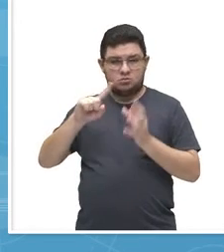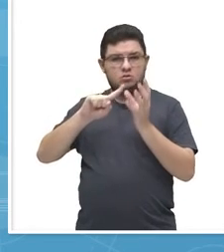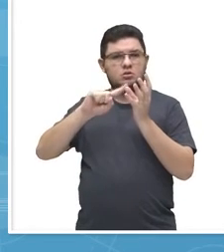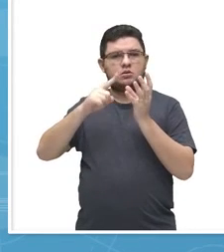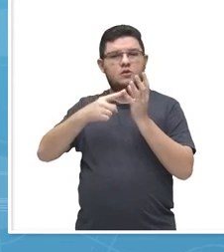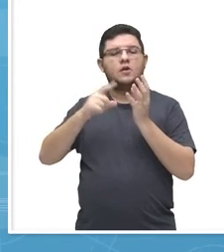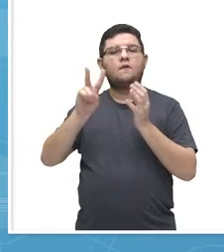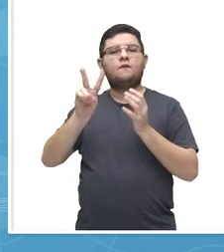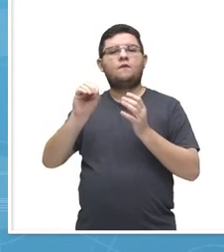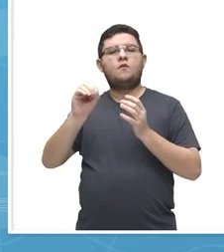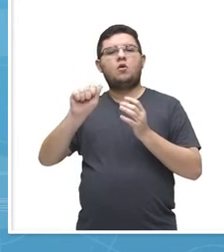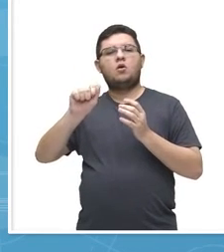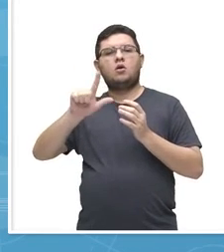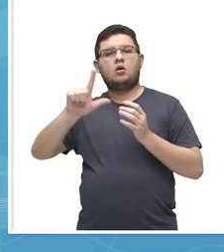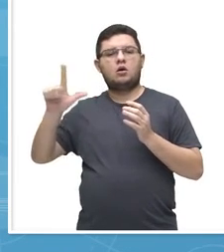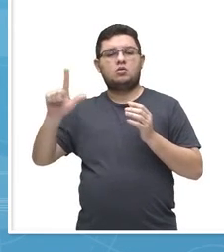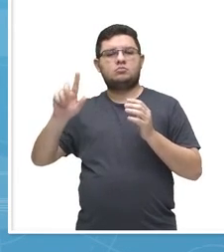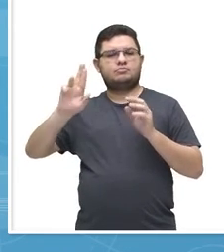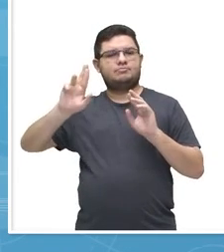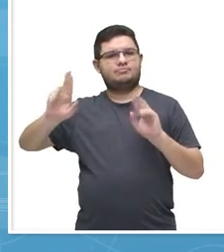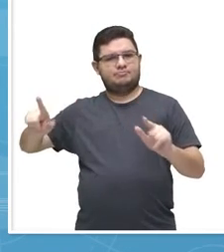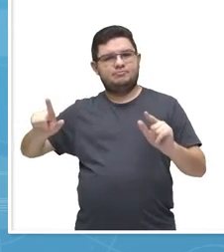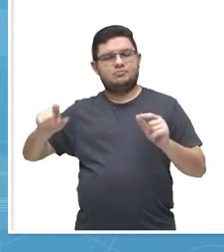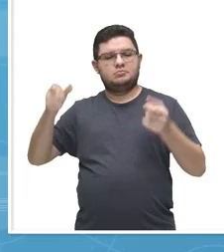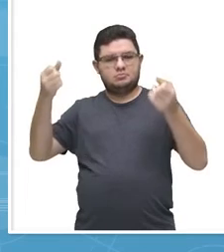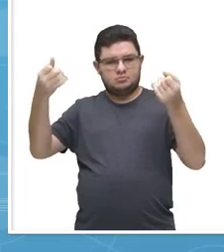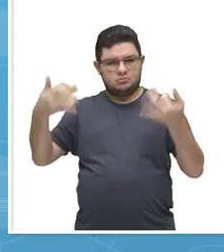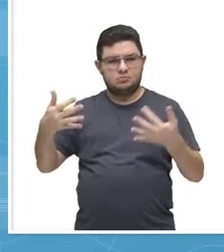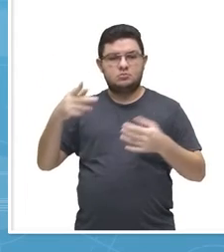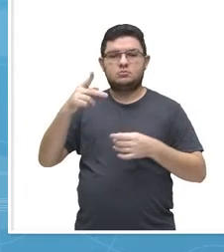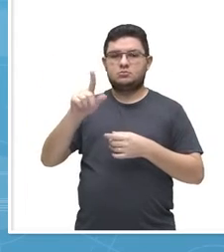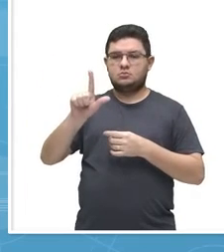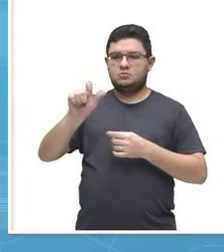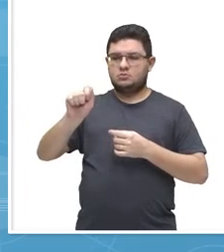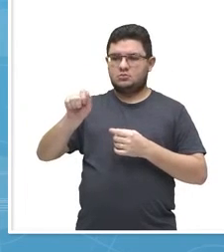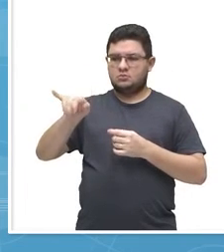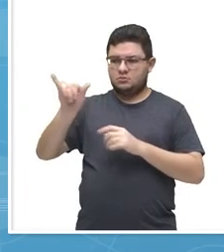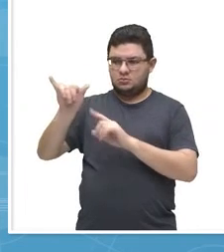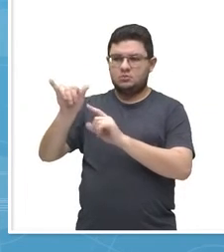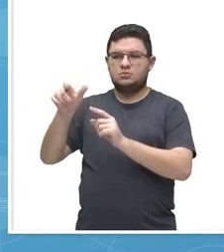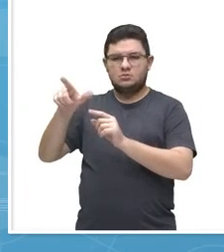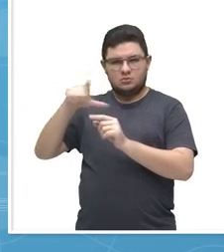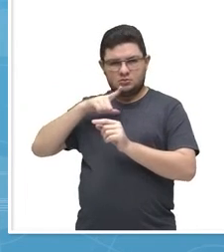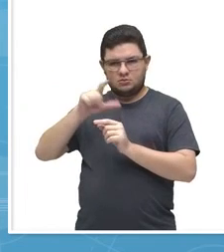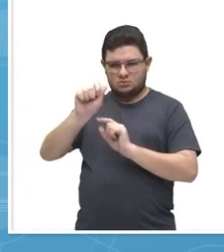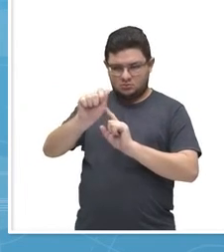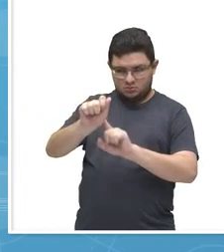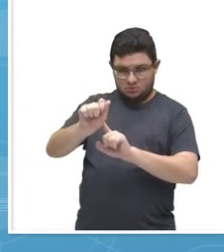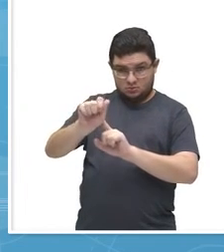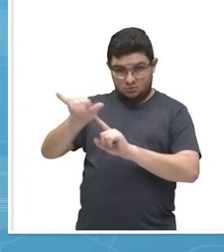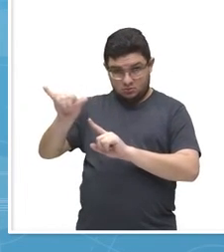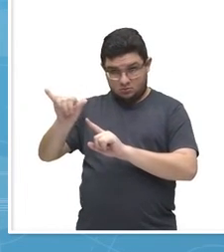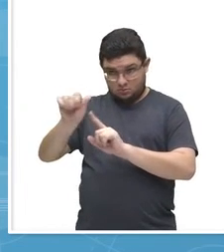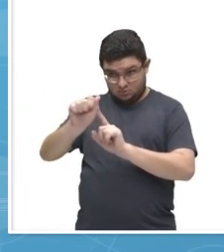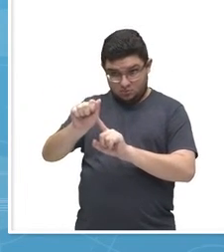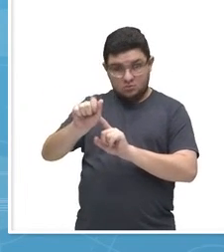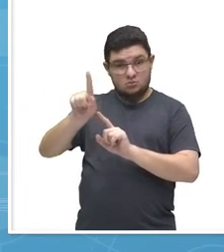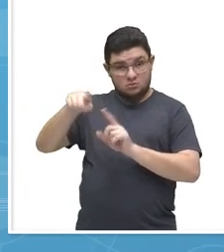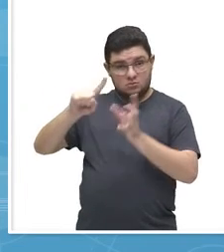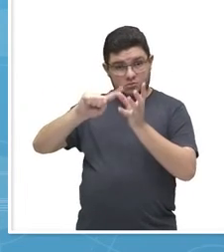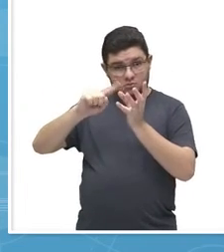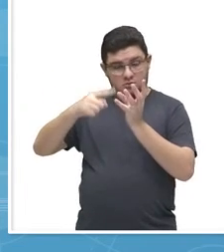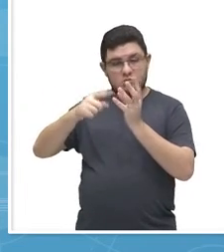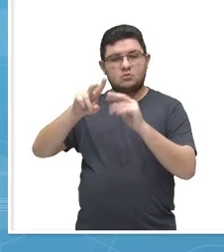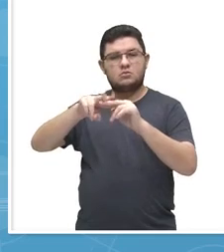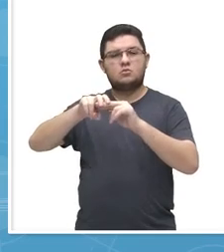tem uma vogal, que é a letra A. Aqui o pray também, que é o verbo rezar, orar, certo? Seguido do Y. Então, ele segue a